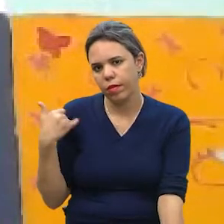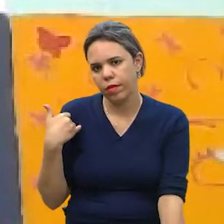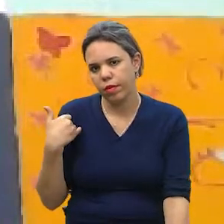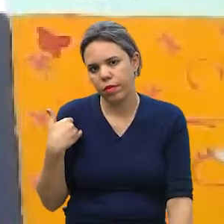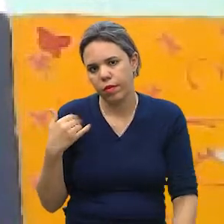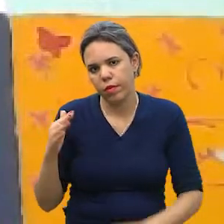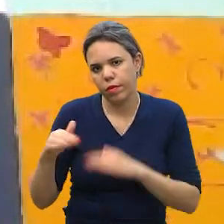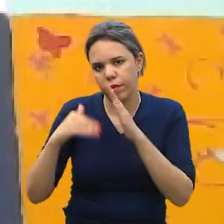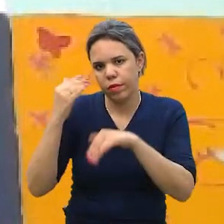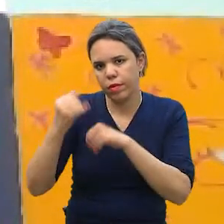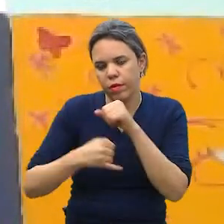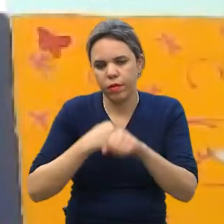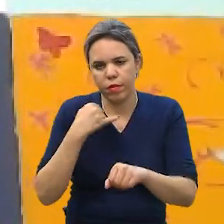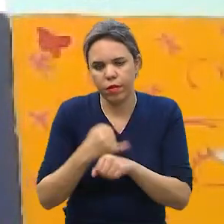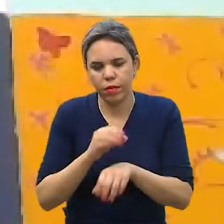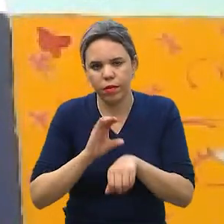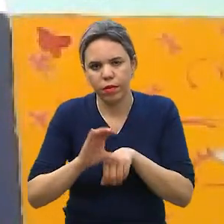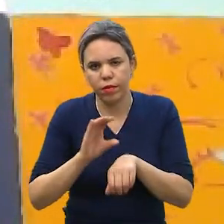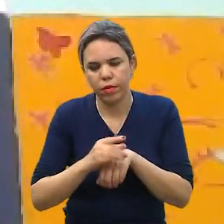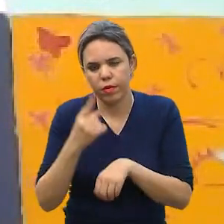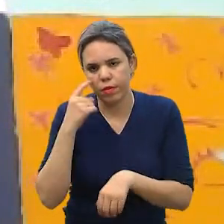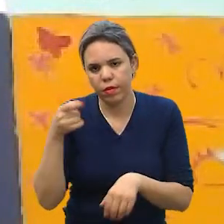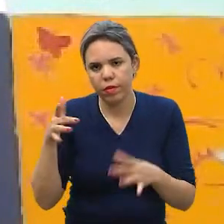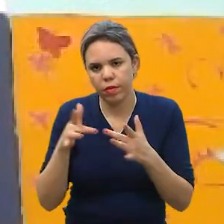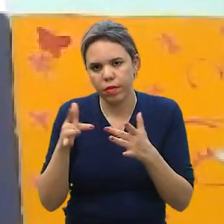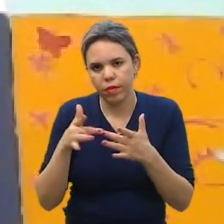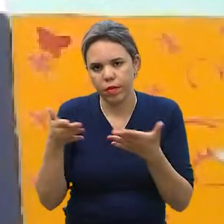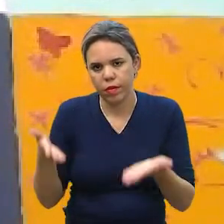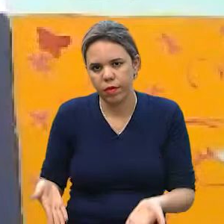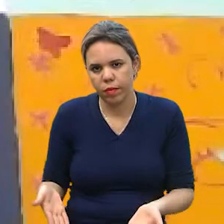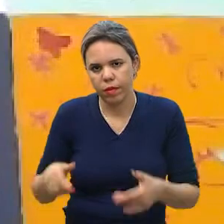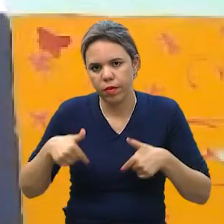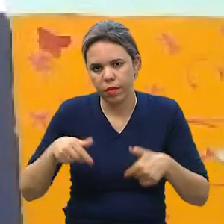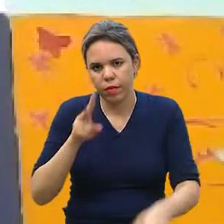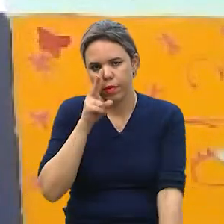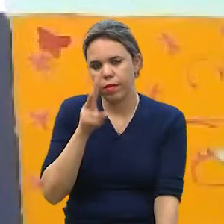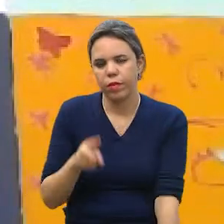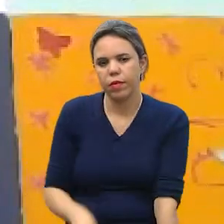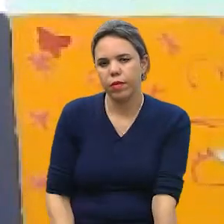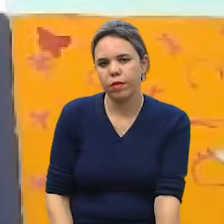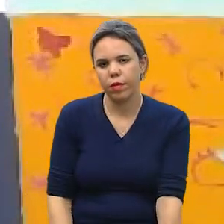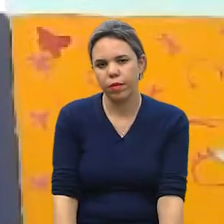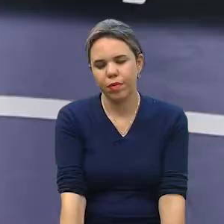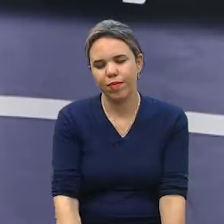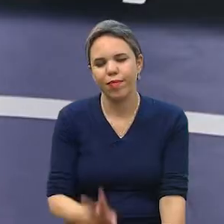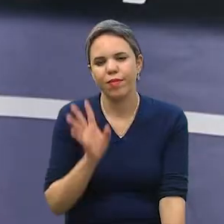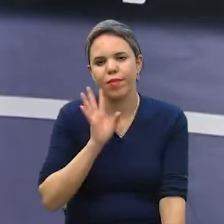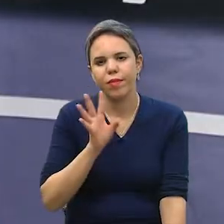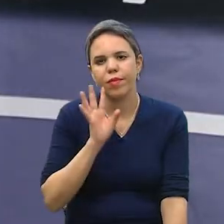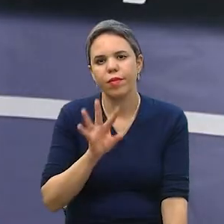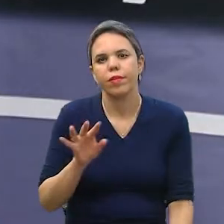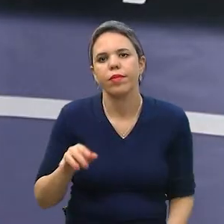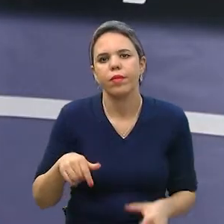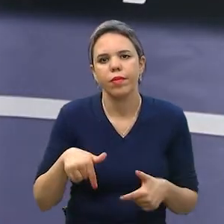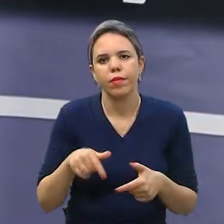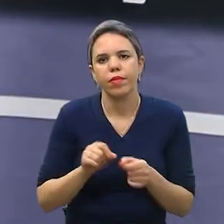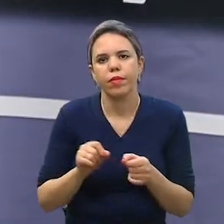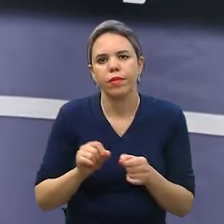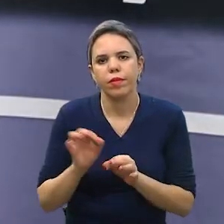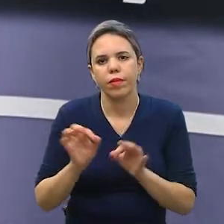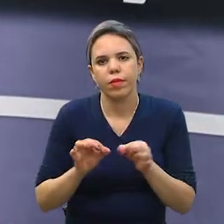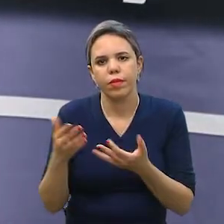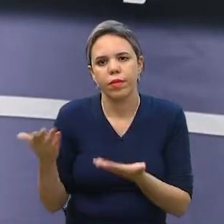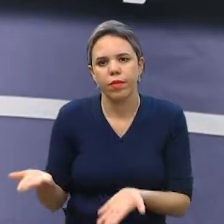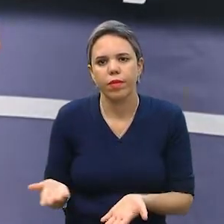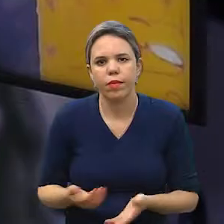sendo desenvolvido online. Então, quem tiver interesse, é só entrar em contato com a Ação Forte. Legal. E que tipos de atividades que são